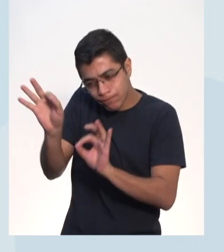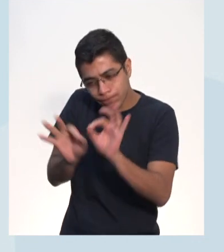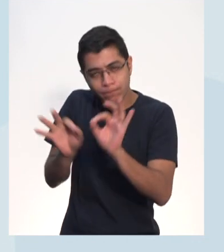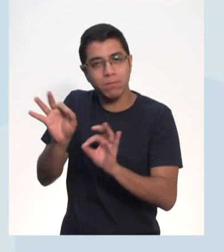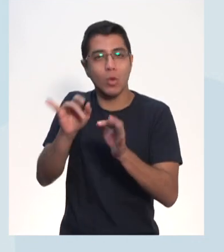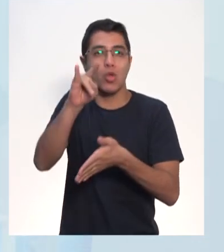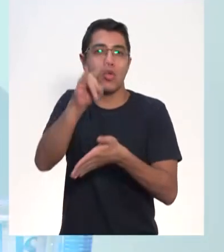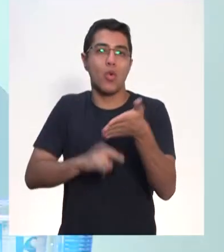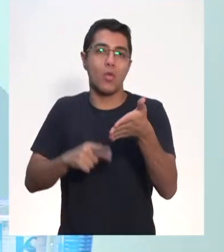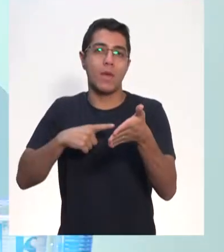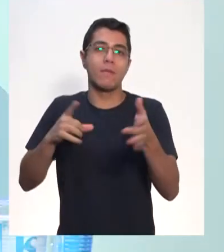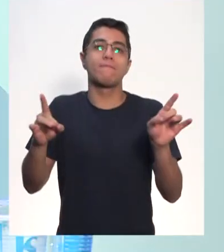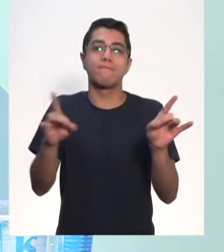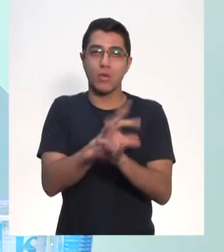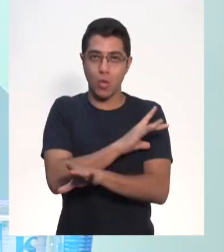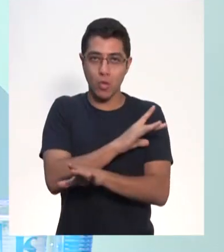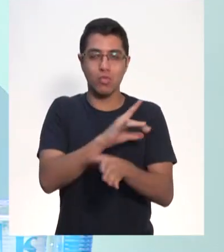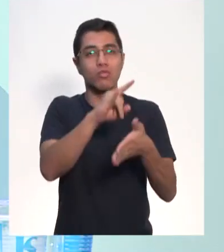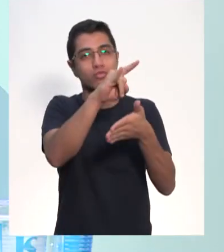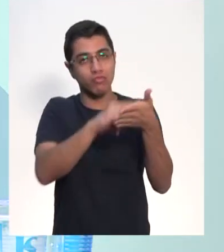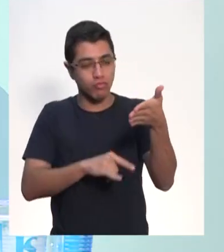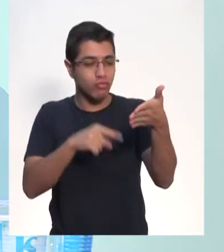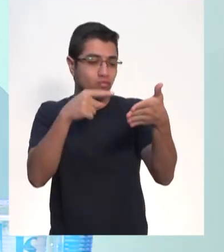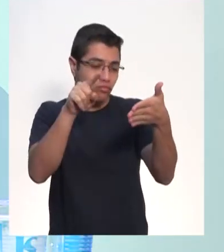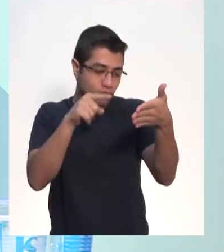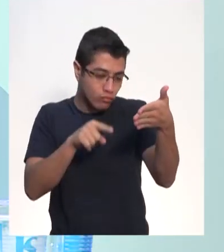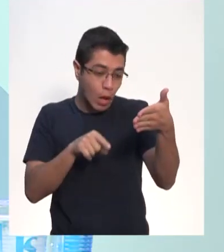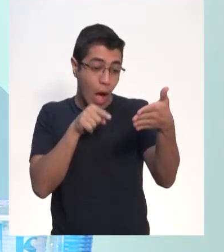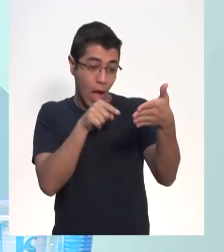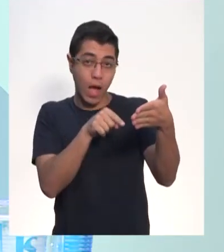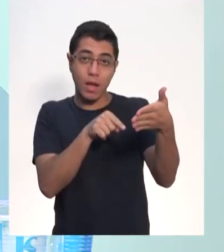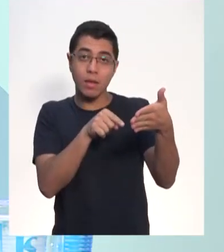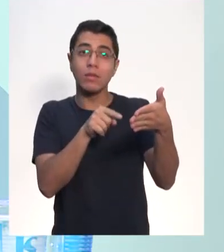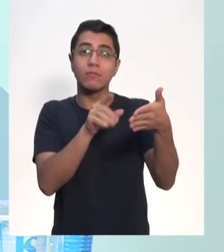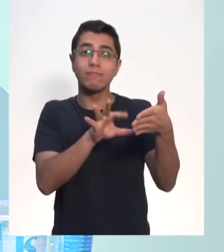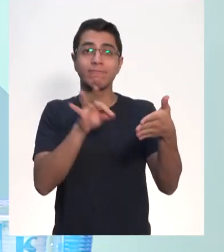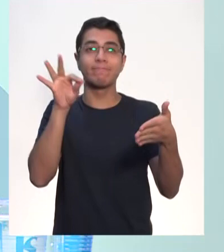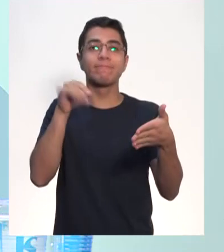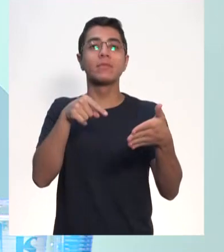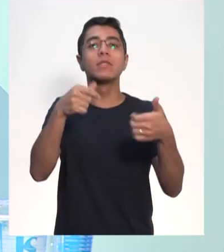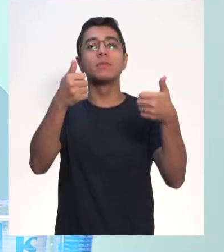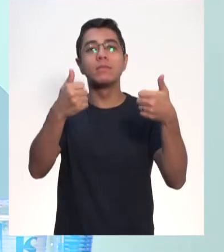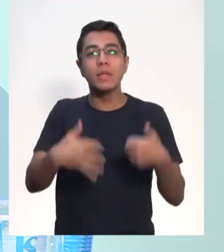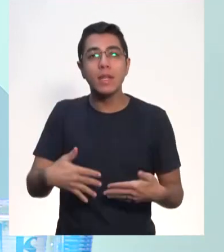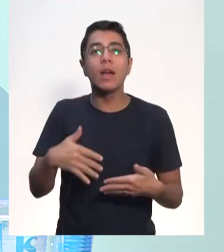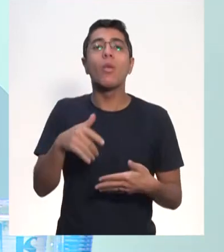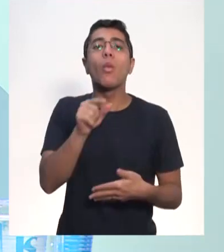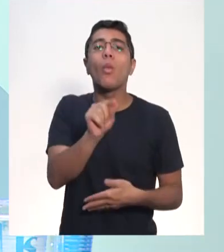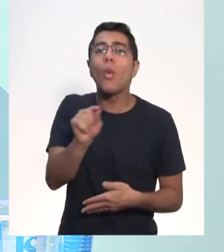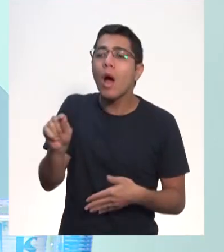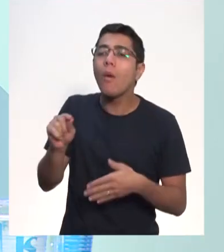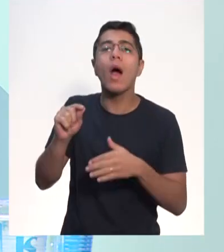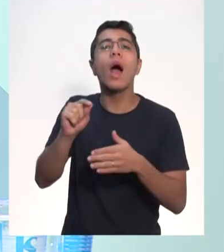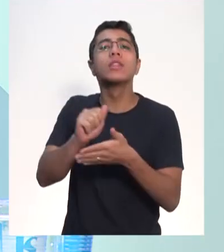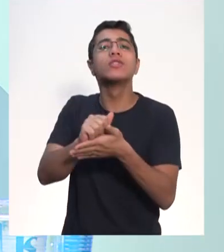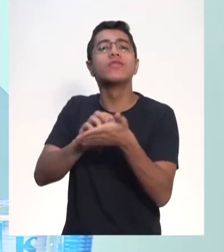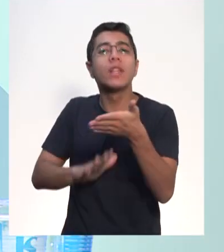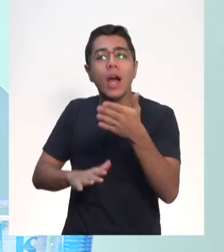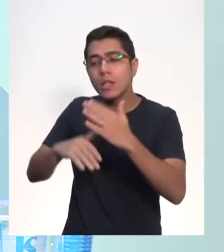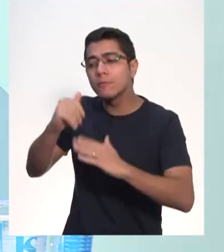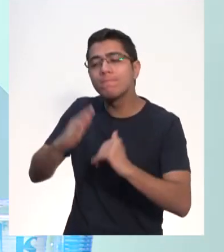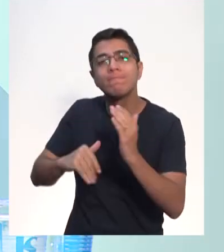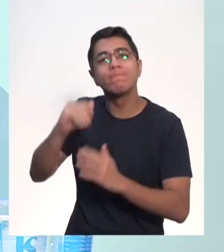das habilidades que devem ser priorizadas, né, que são estratégicas para o desenvolvimento